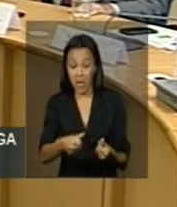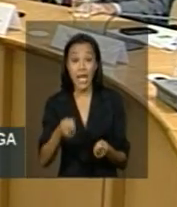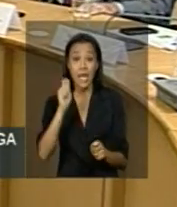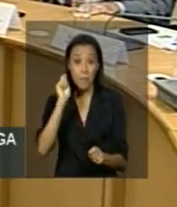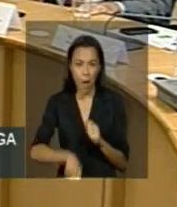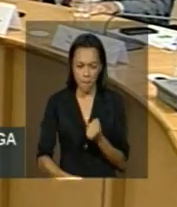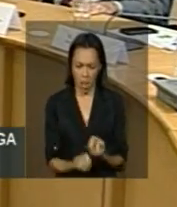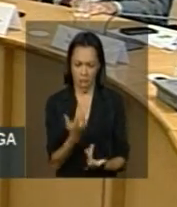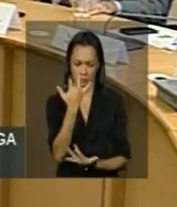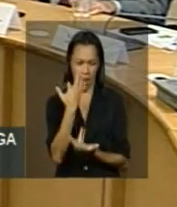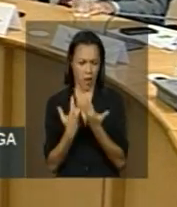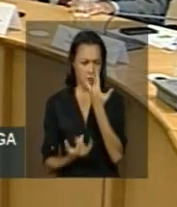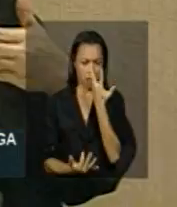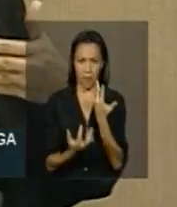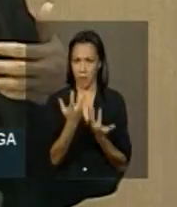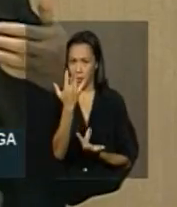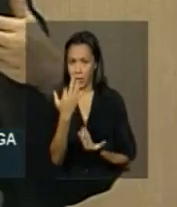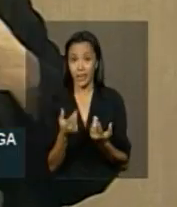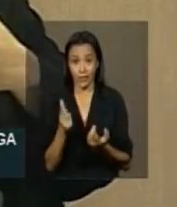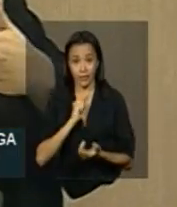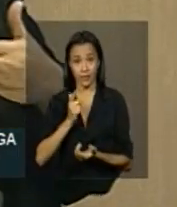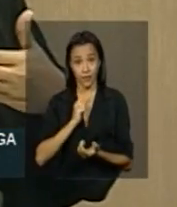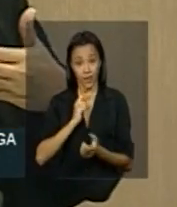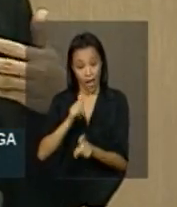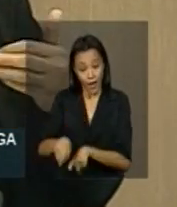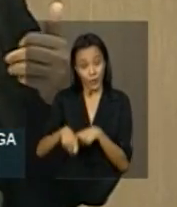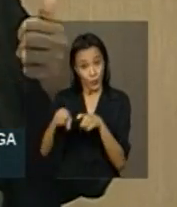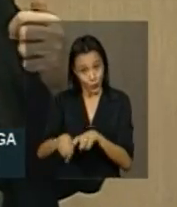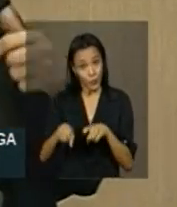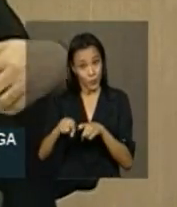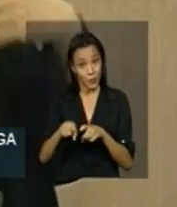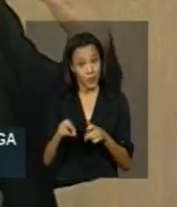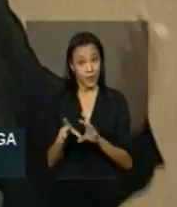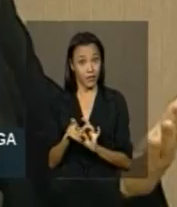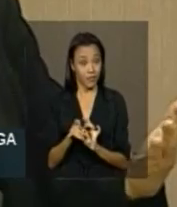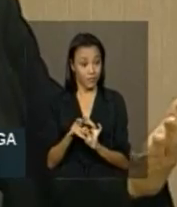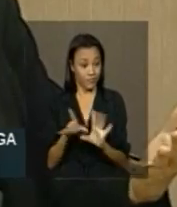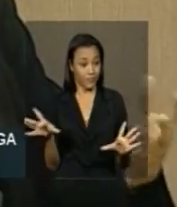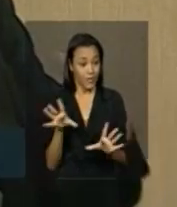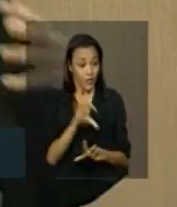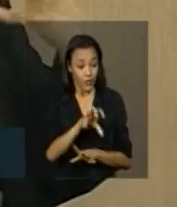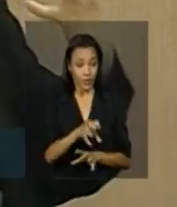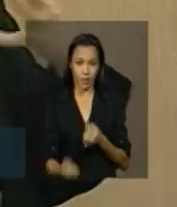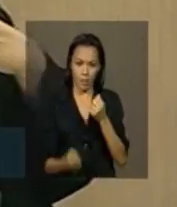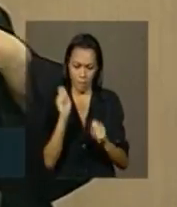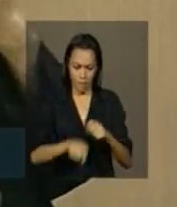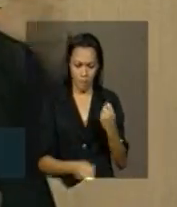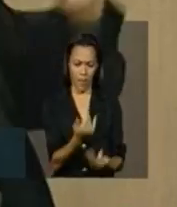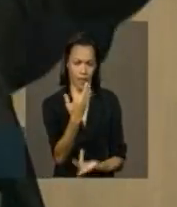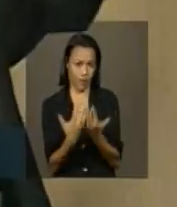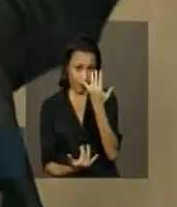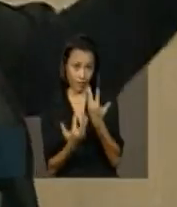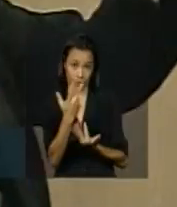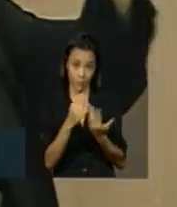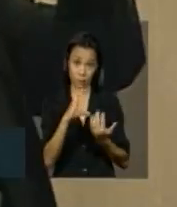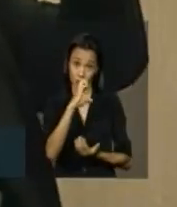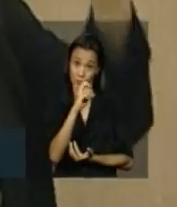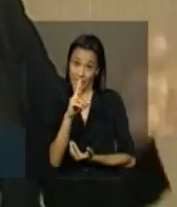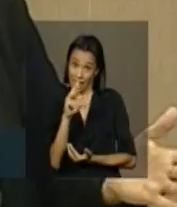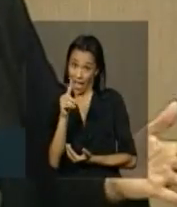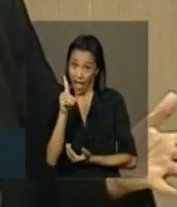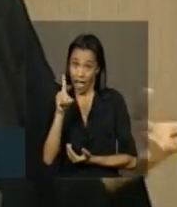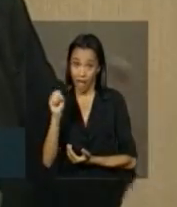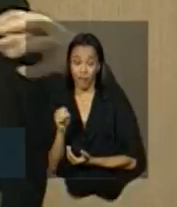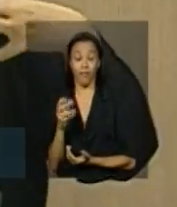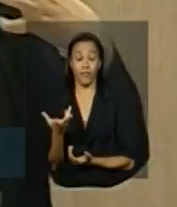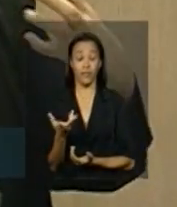Queimadas tá então você tem agricultura você tá exposto a queimado tá Cerrado queima então tem por isso que o prz que é